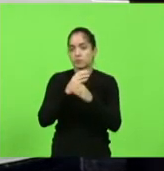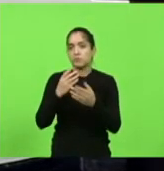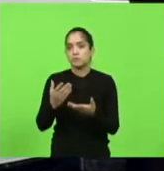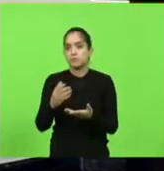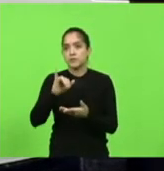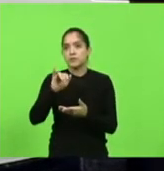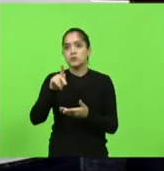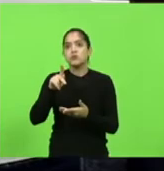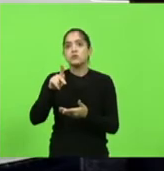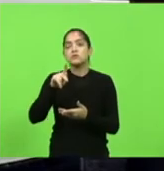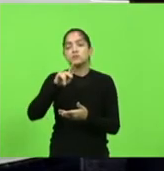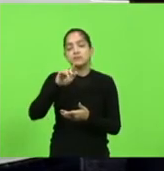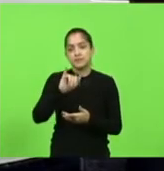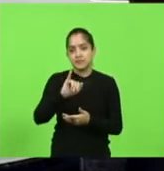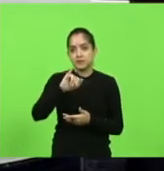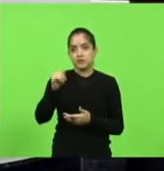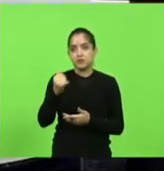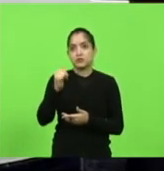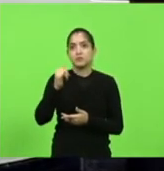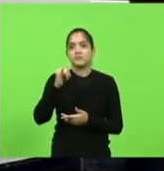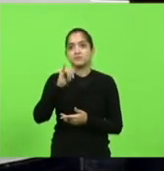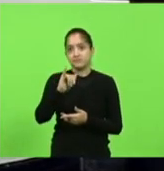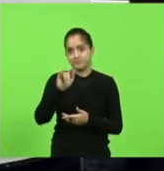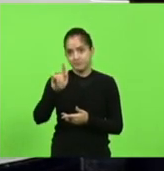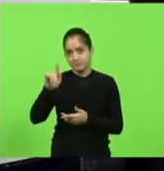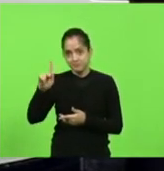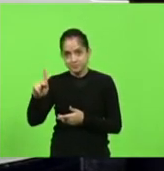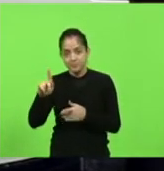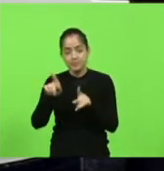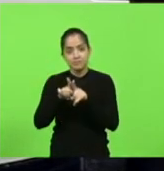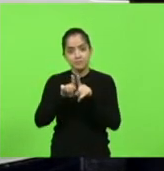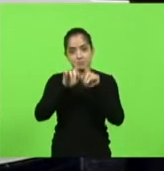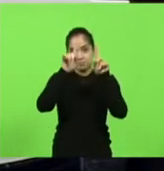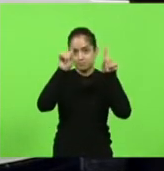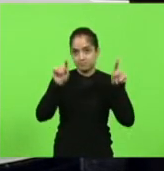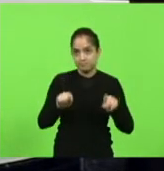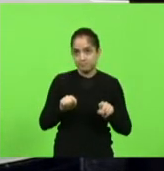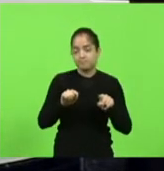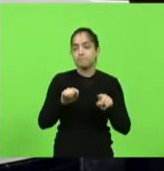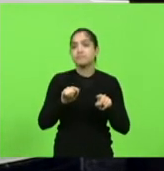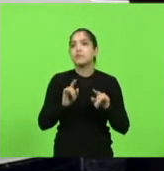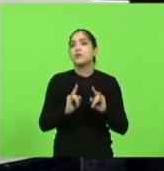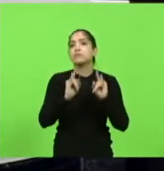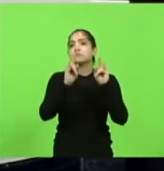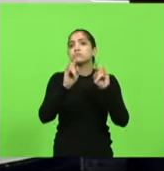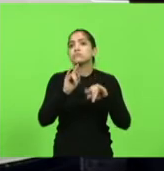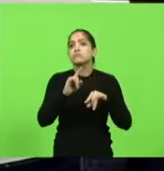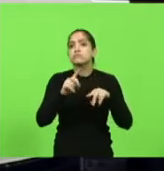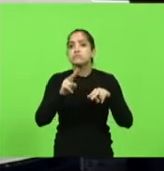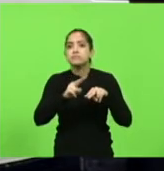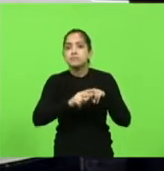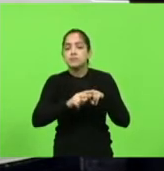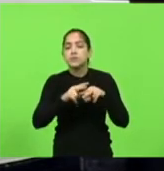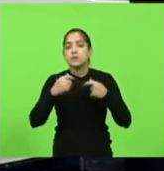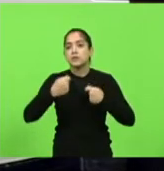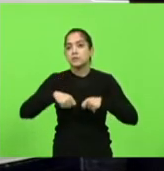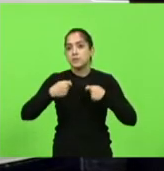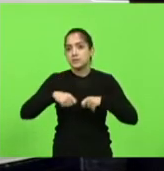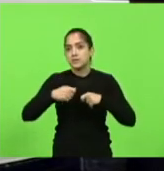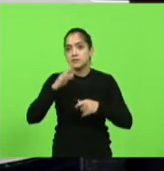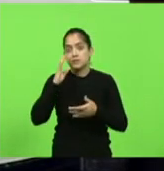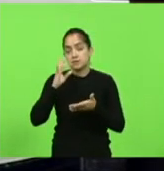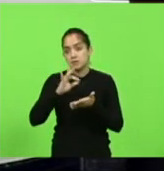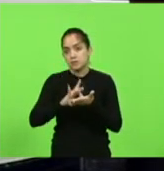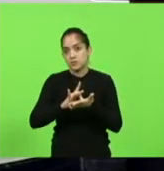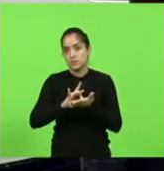IGP, bombeiros e o sistema prisional, que precisam ter esse reconhecimento.